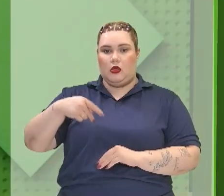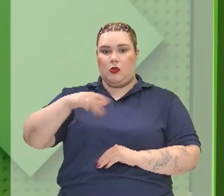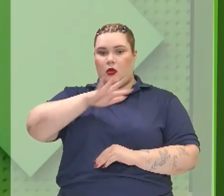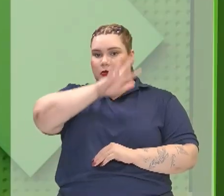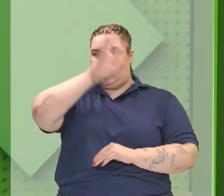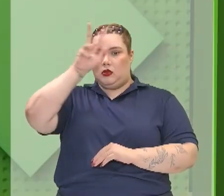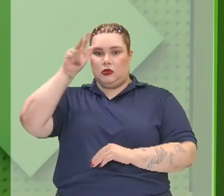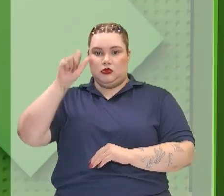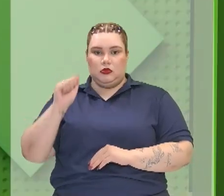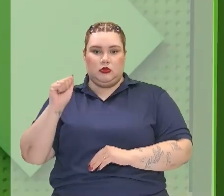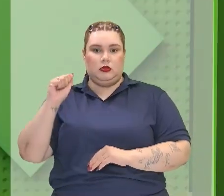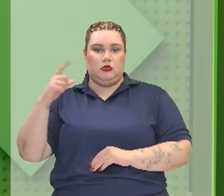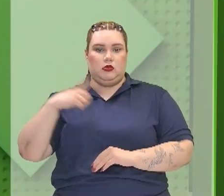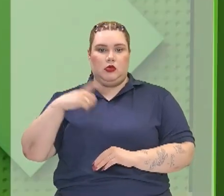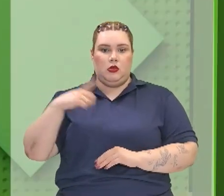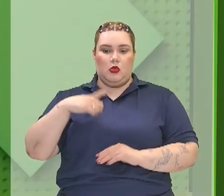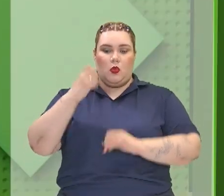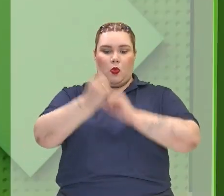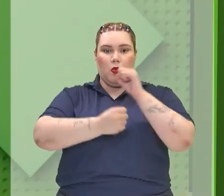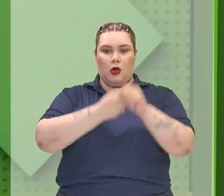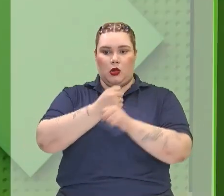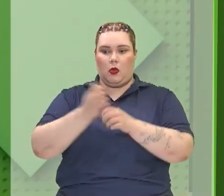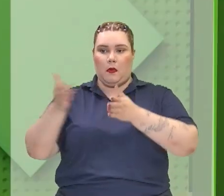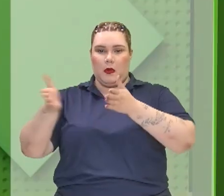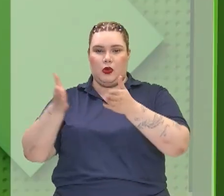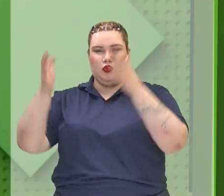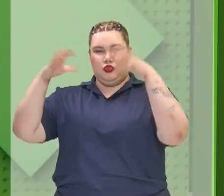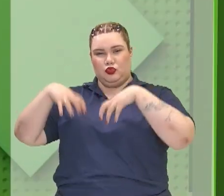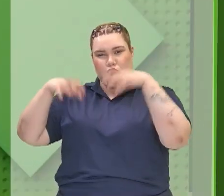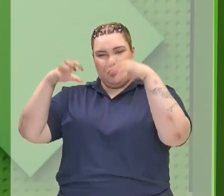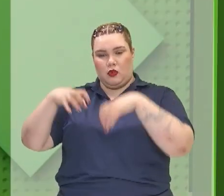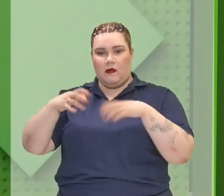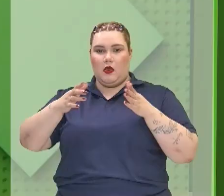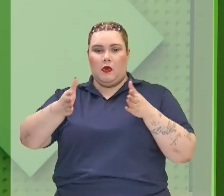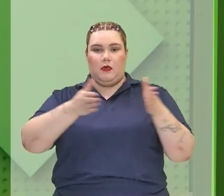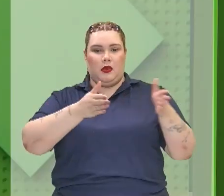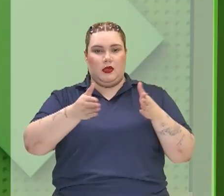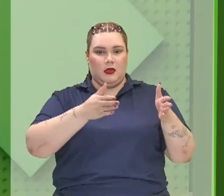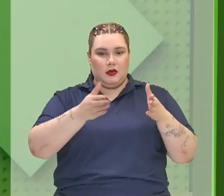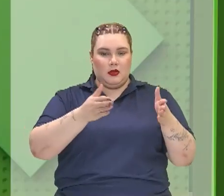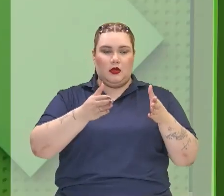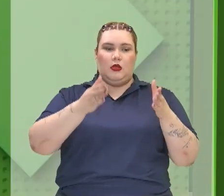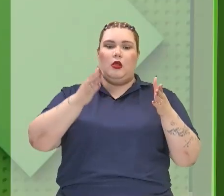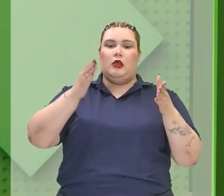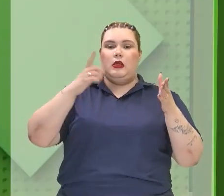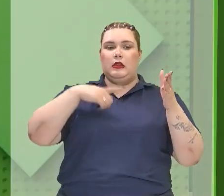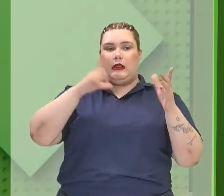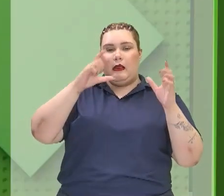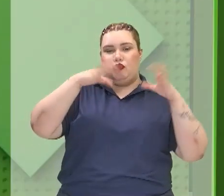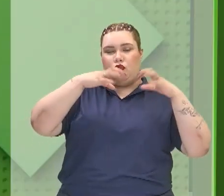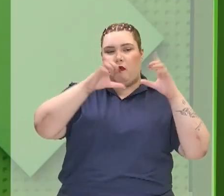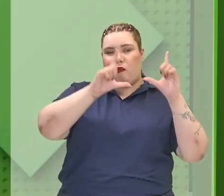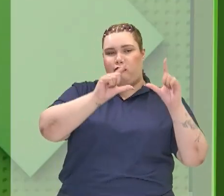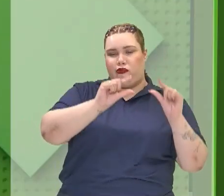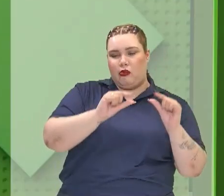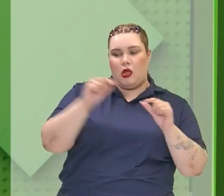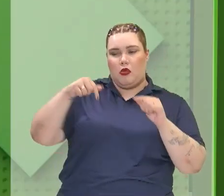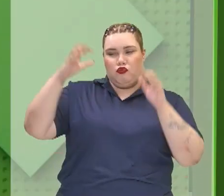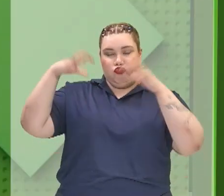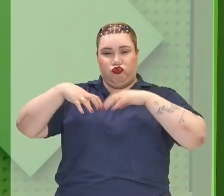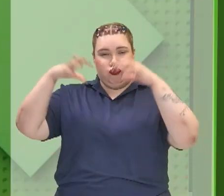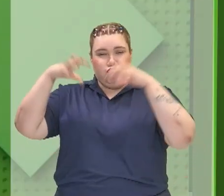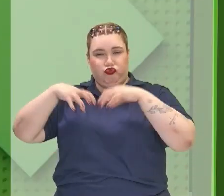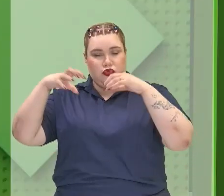nós temos uma parte do ano que chove mais e uma parte do ano que chove menos, né? Mas a gente sabe